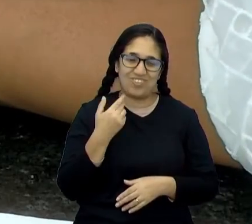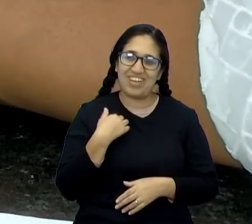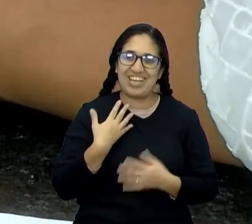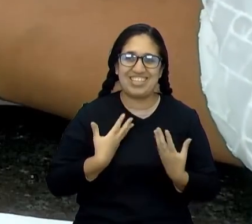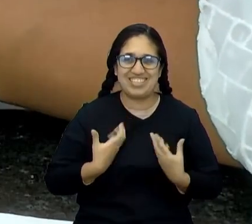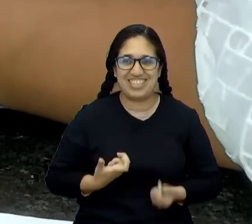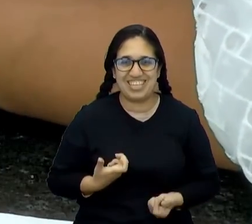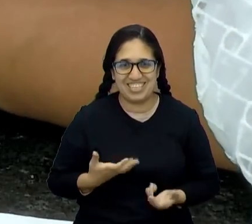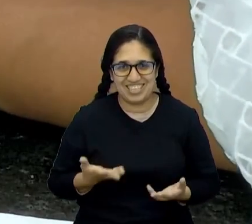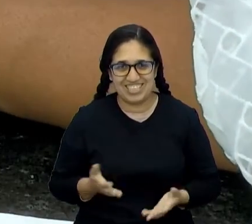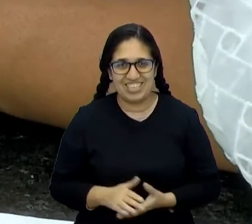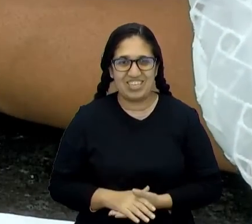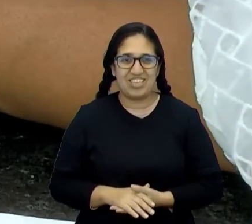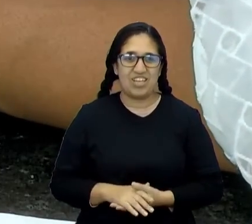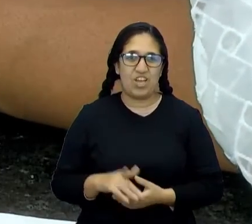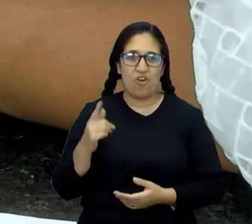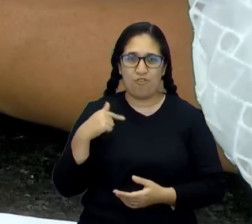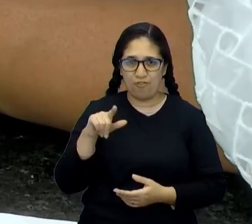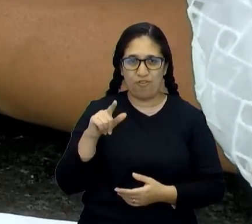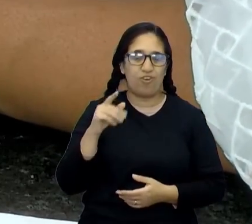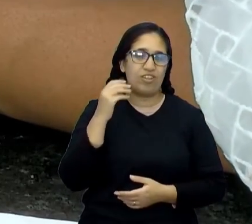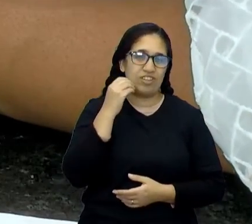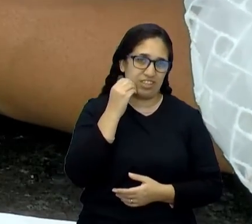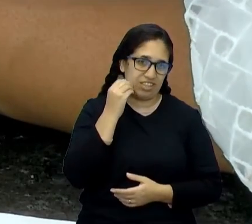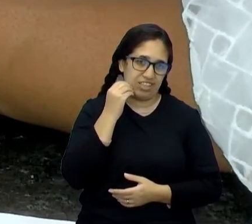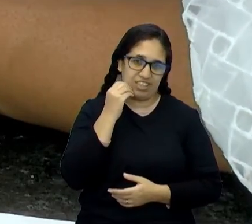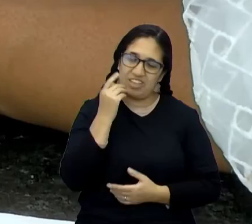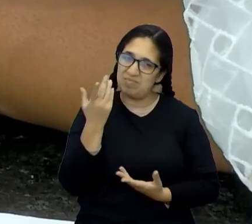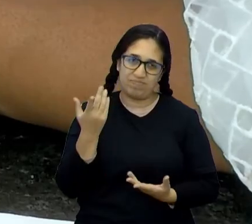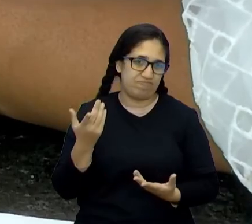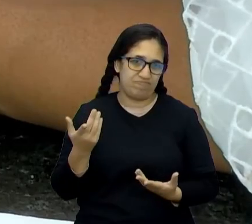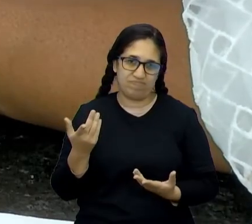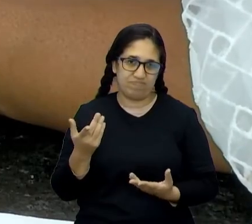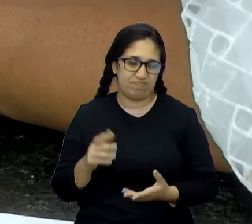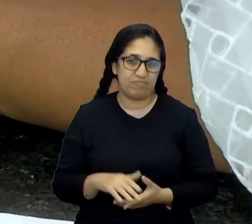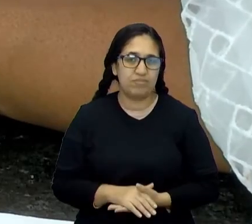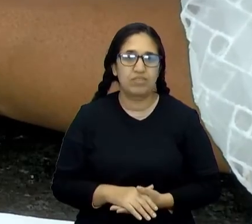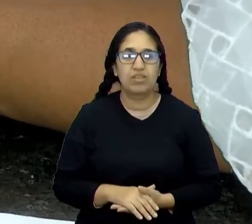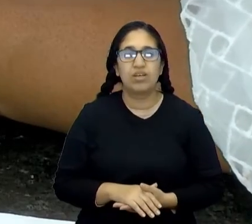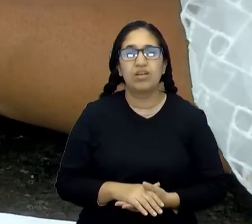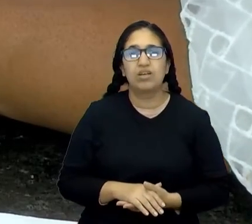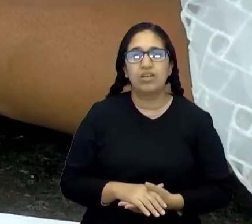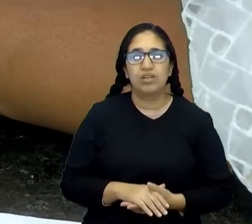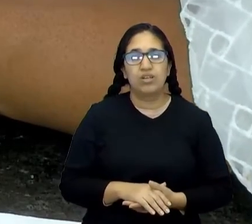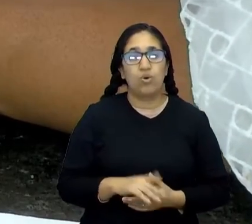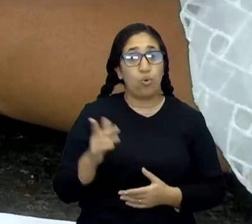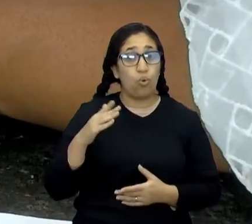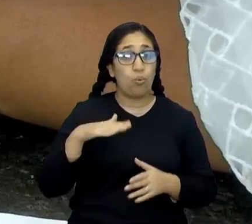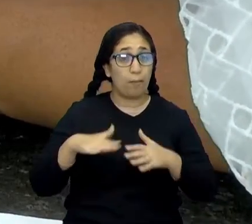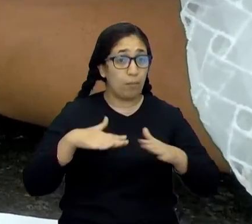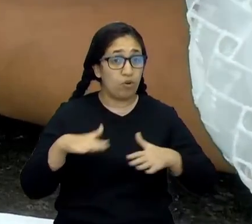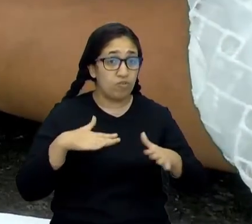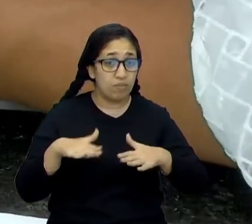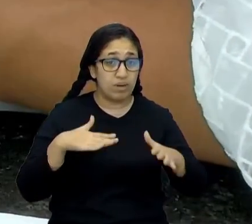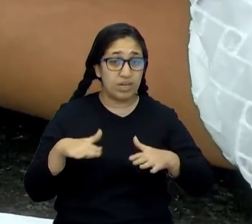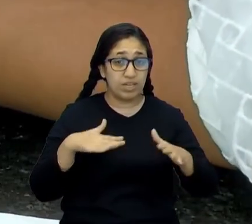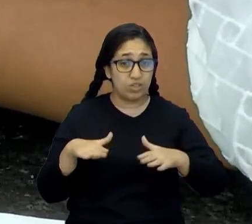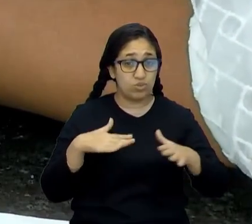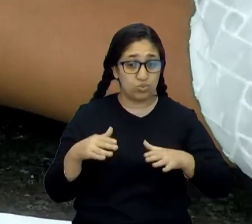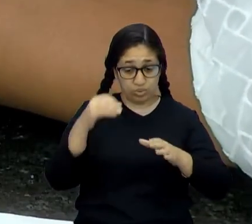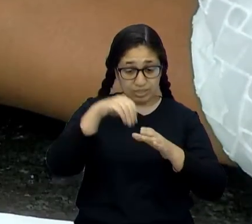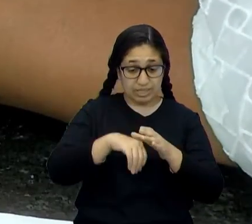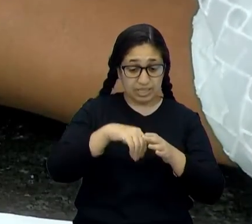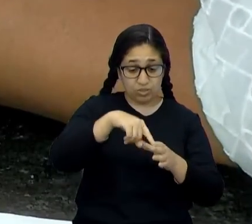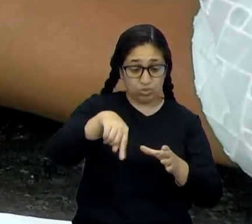cansada já. Eu vou fazer no simulador, tá? Mas acontece que o movimento do campo magnético dentro